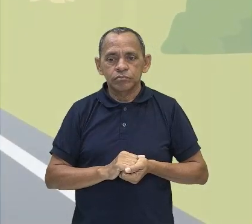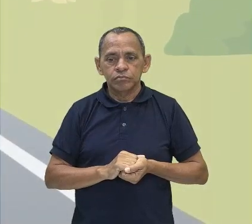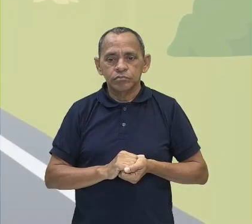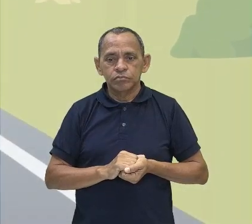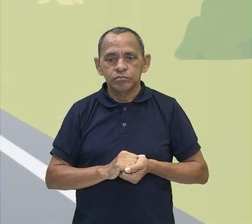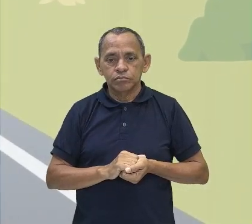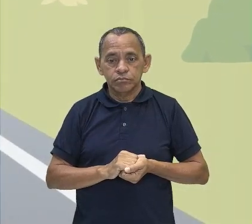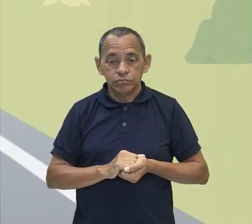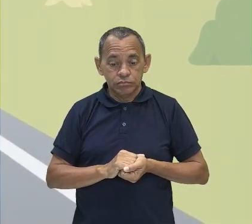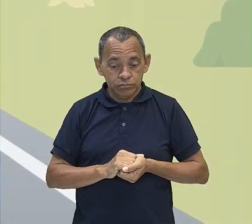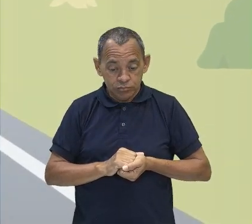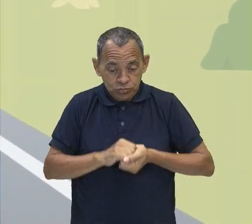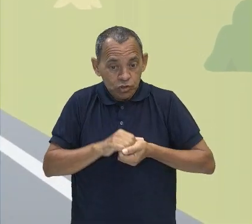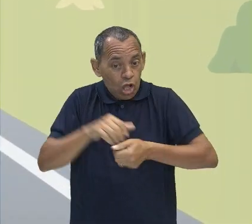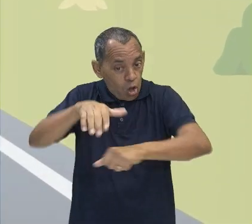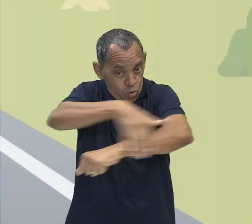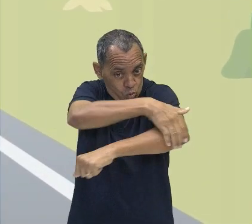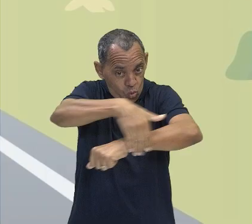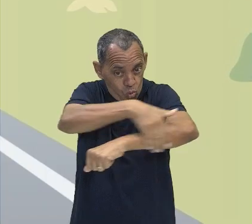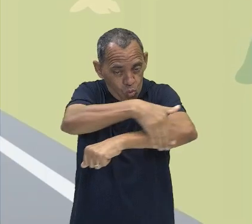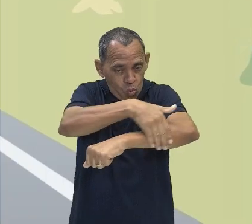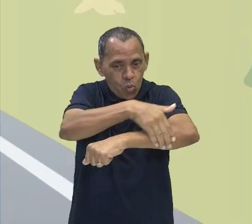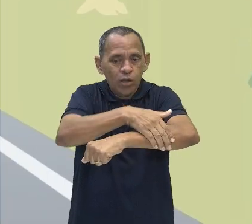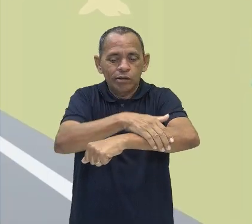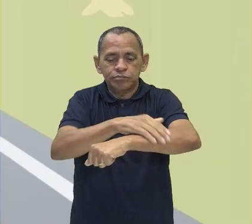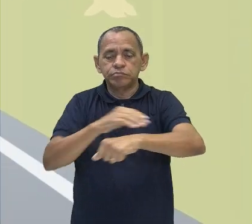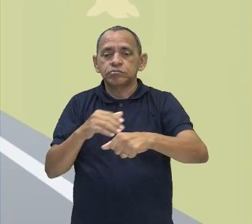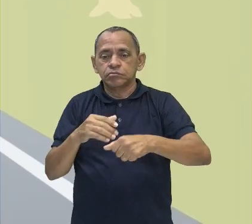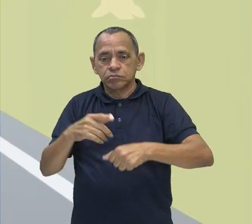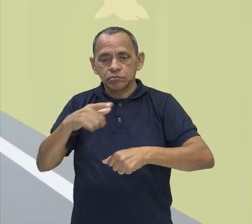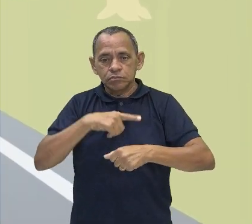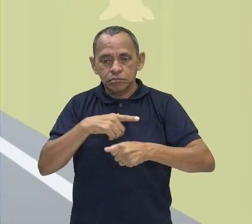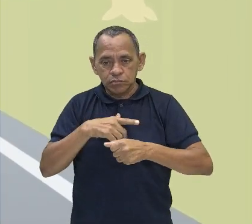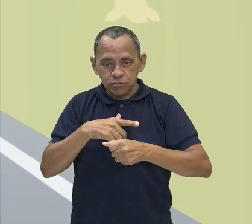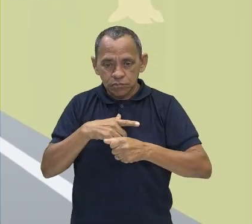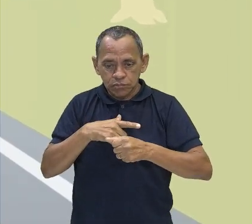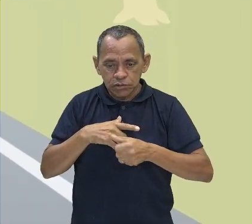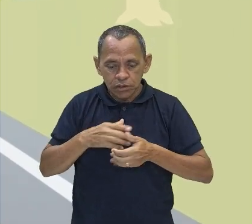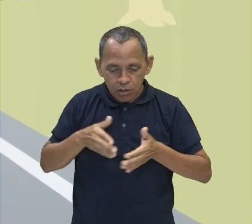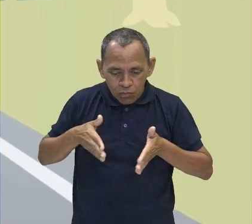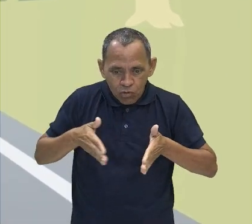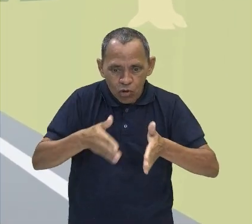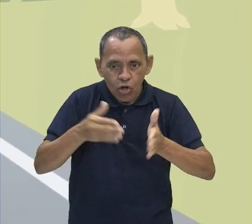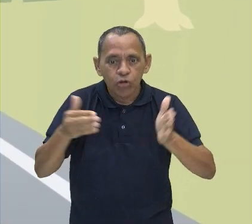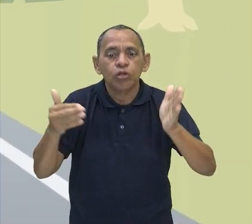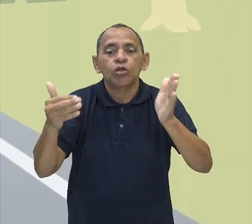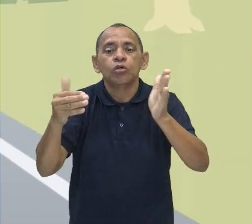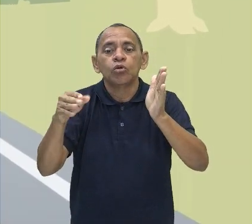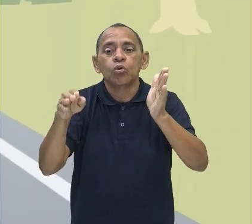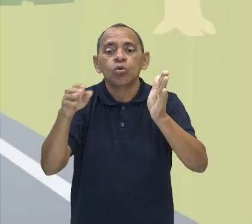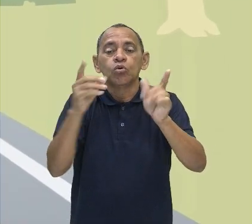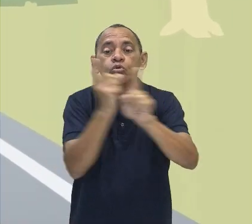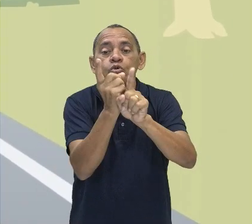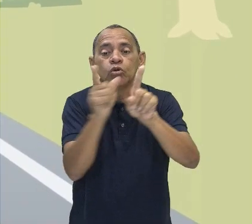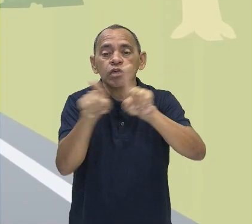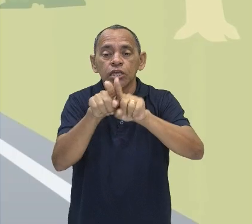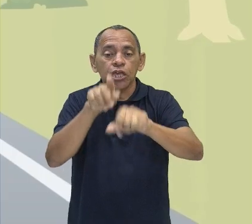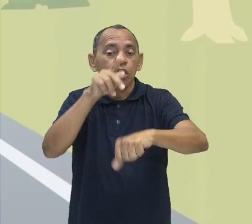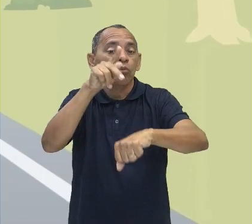No meio do caminho. No meio do caminho tinha uma pedra. Tinha uma pedra no meio do